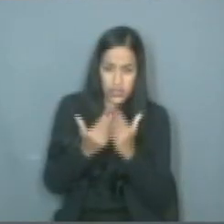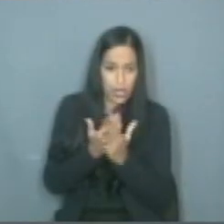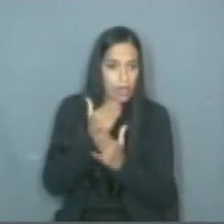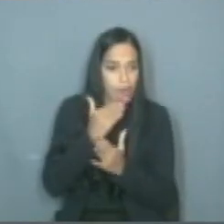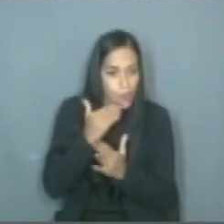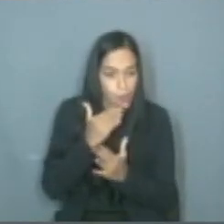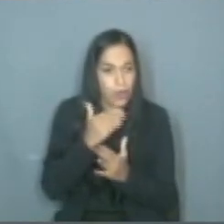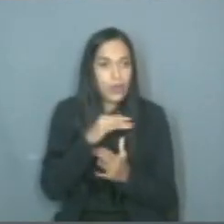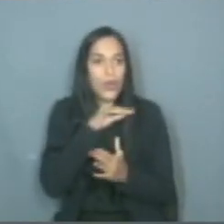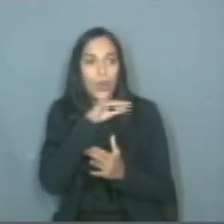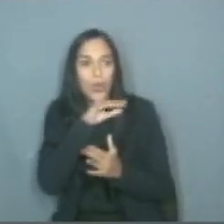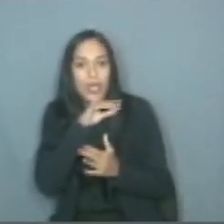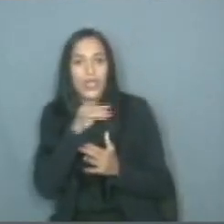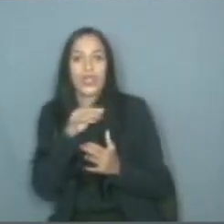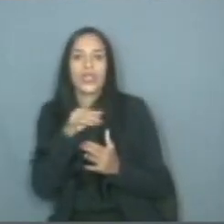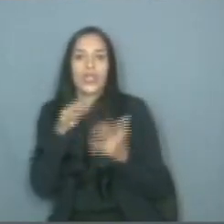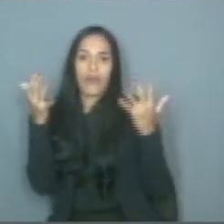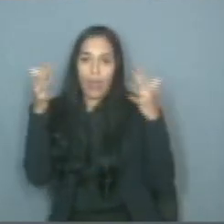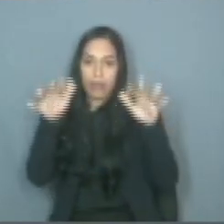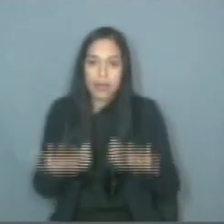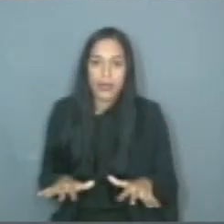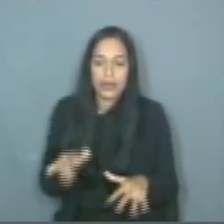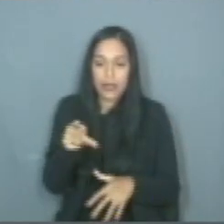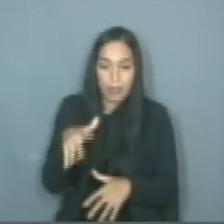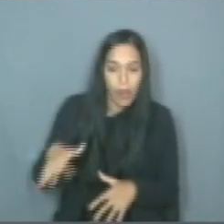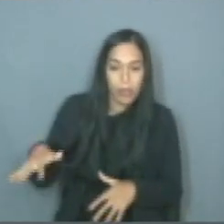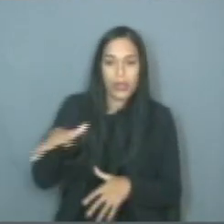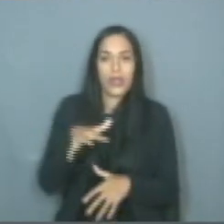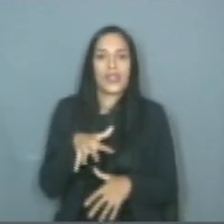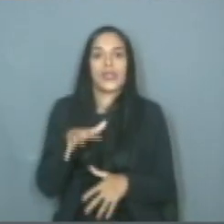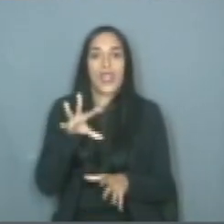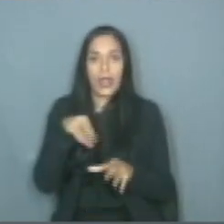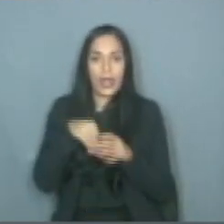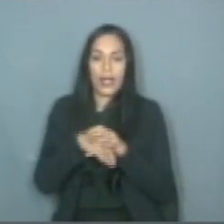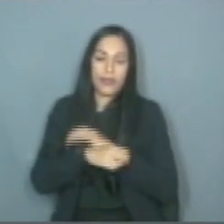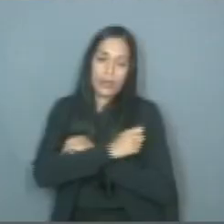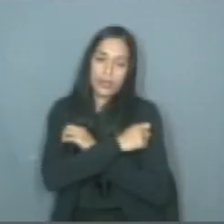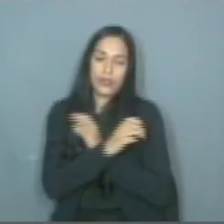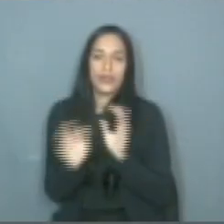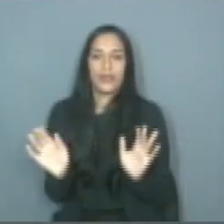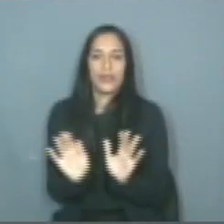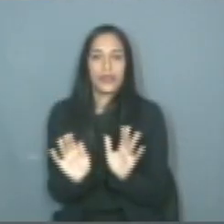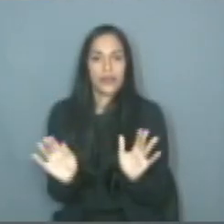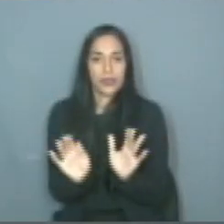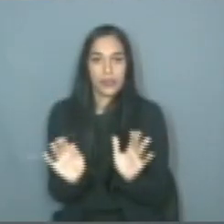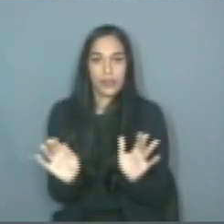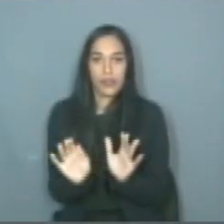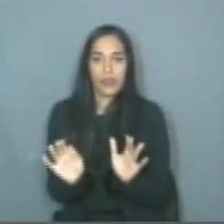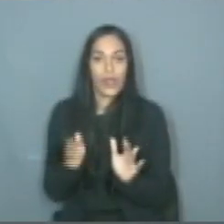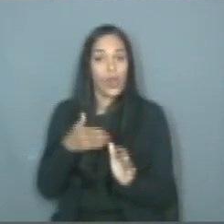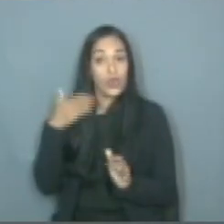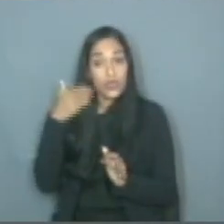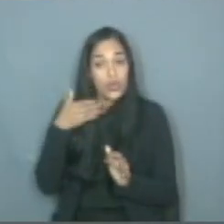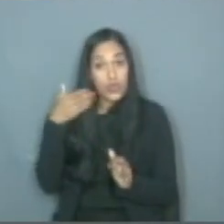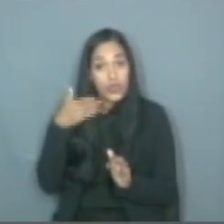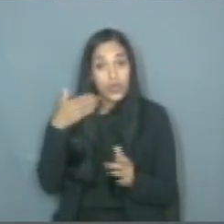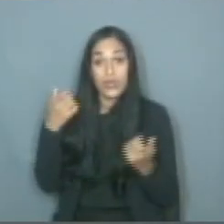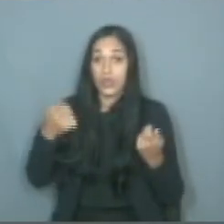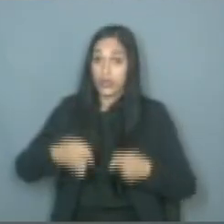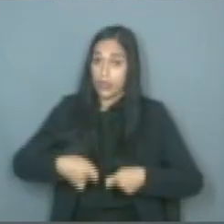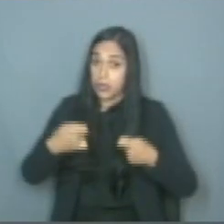estar escorada com coluna e vai cair na cabeça da população que está ali dentro, não. Não é esse o discurso que tem que ser feito, a gente precisa